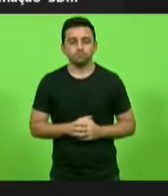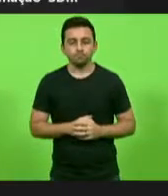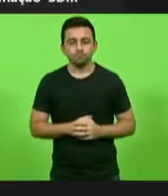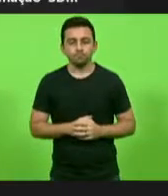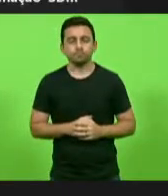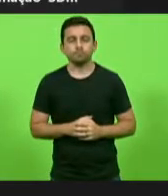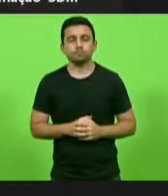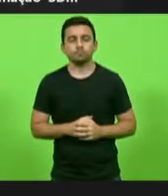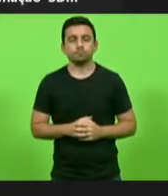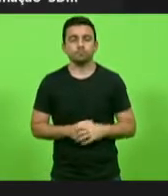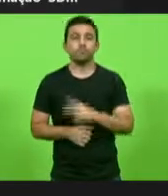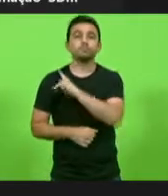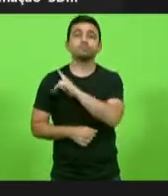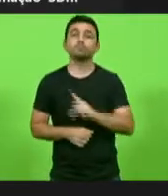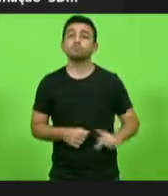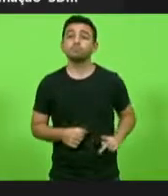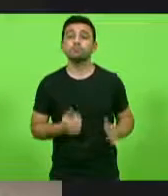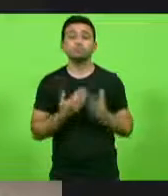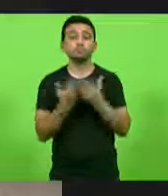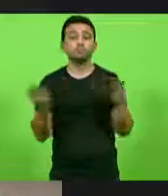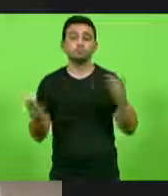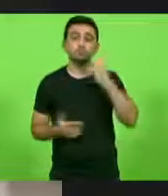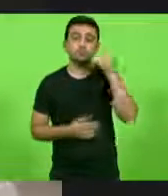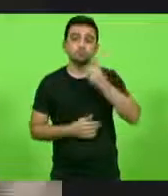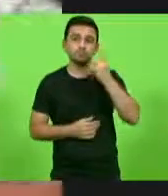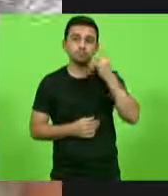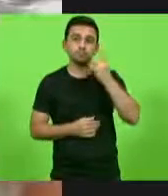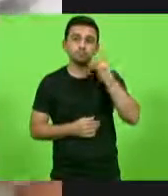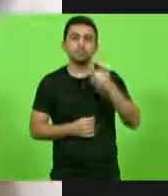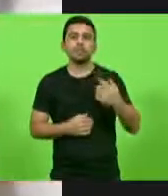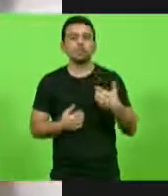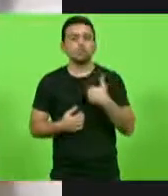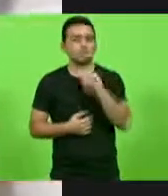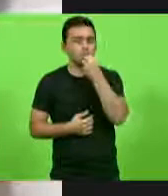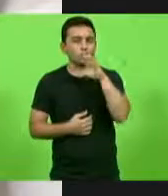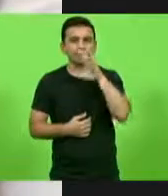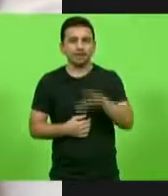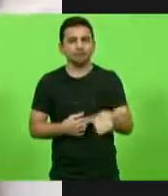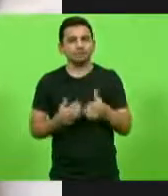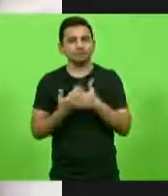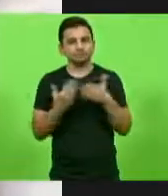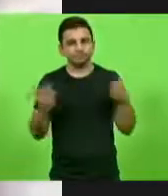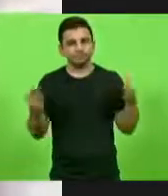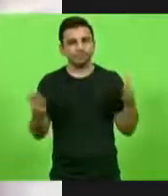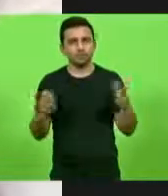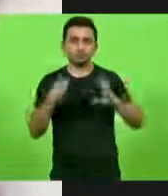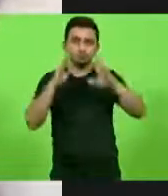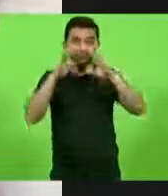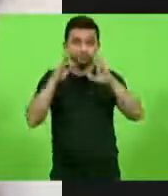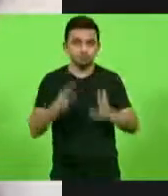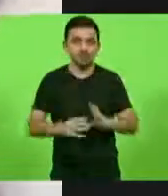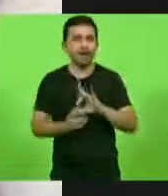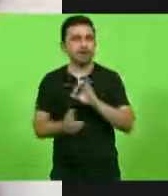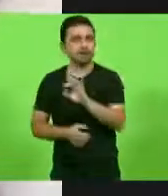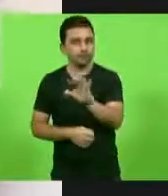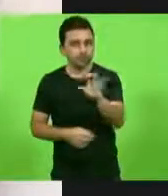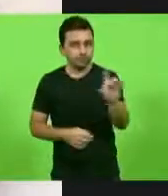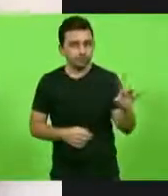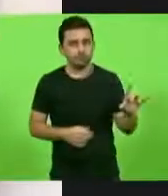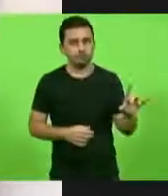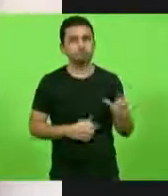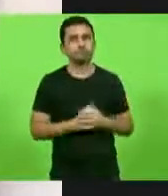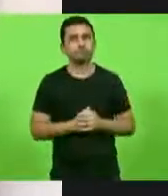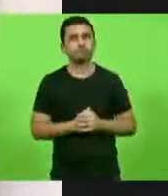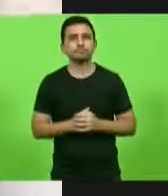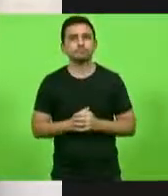Senhor presidente, senhores deputados, boa tarde a todos. Acompanho atentamente a fala de cada um de vocês aqui